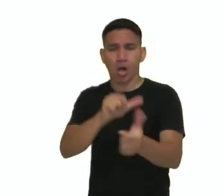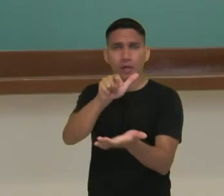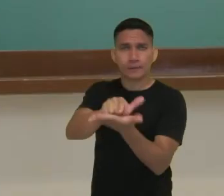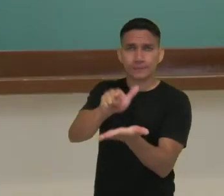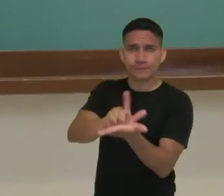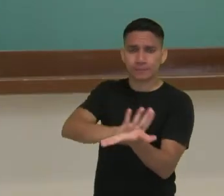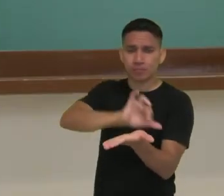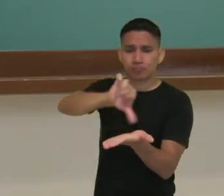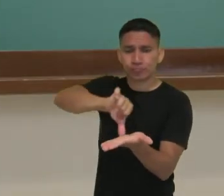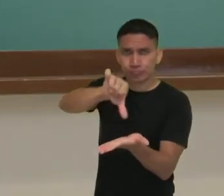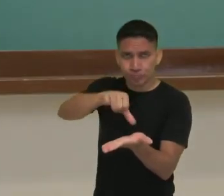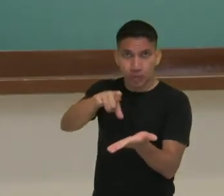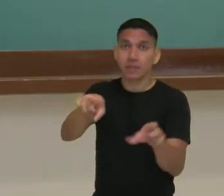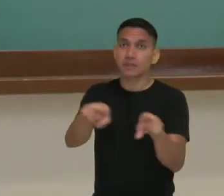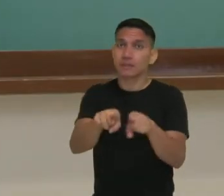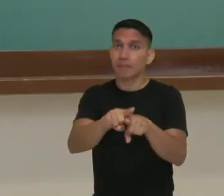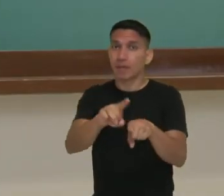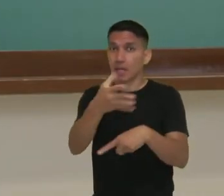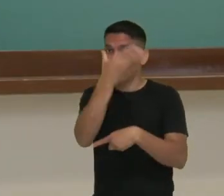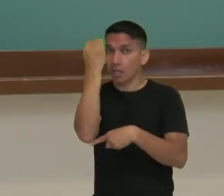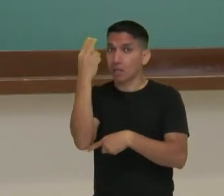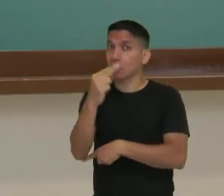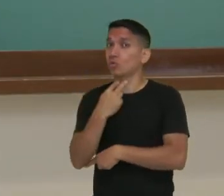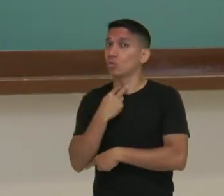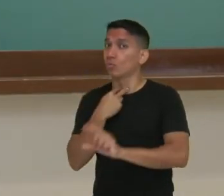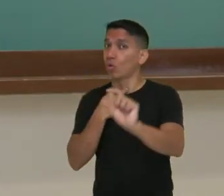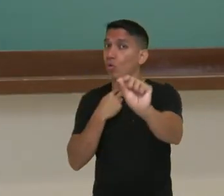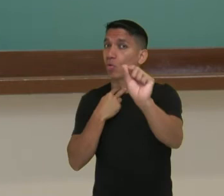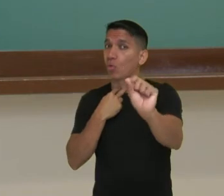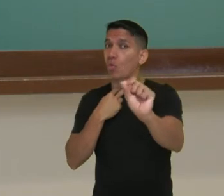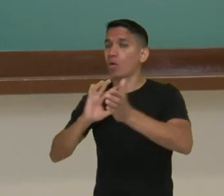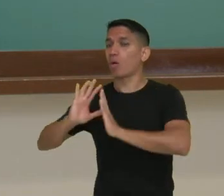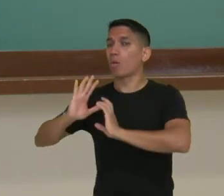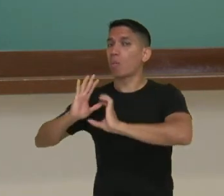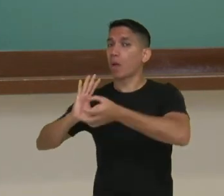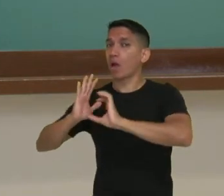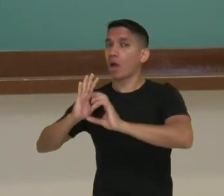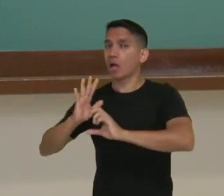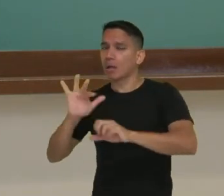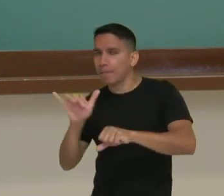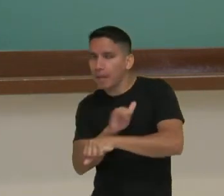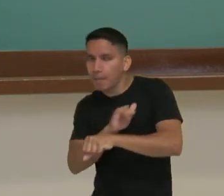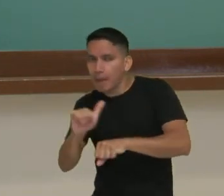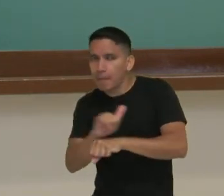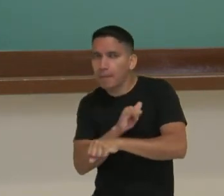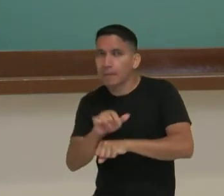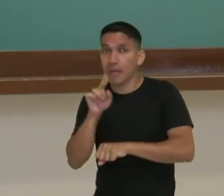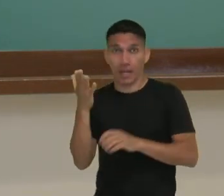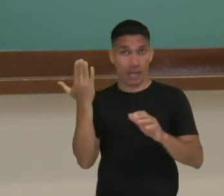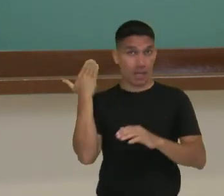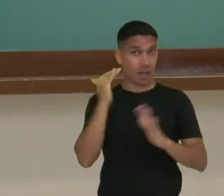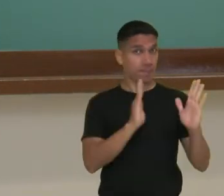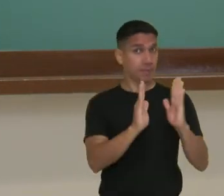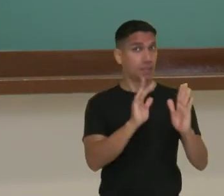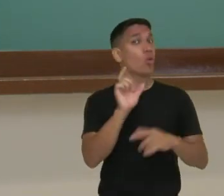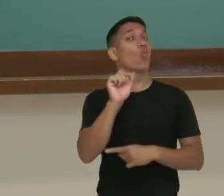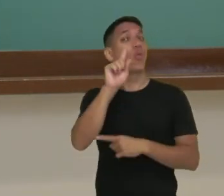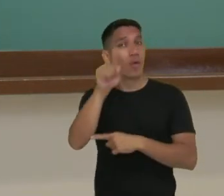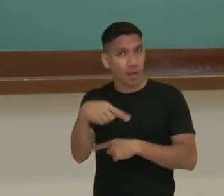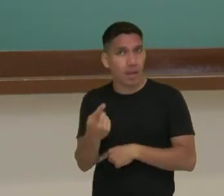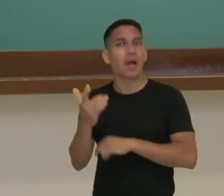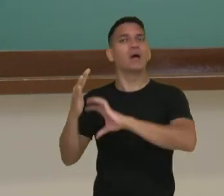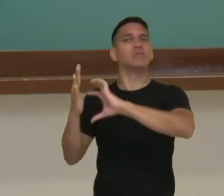pode esquecer que o partido que articulou tudo isso naquele momento era